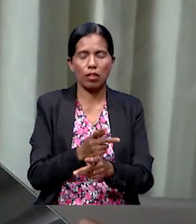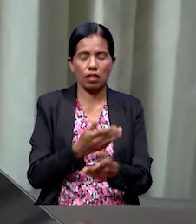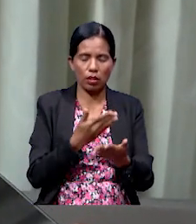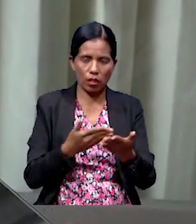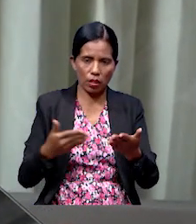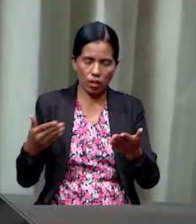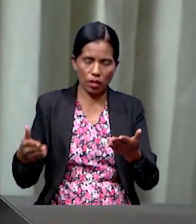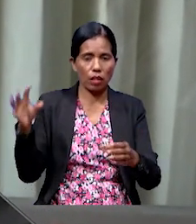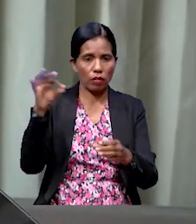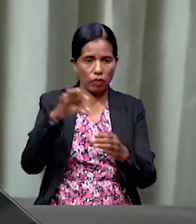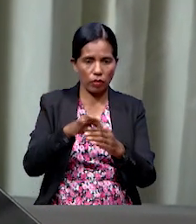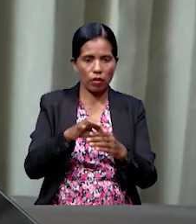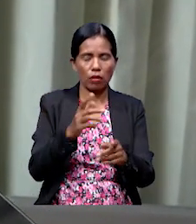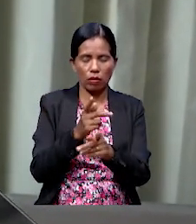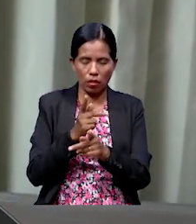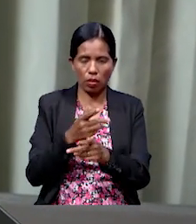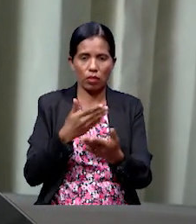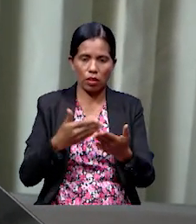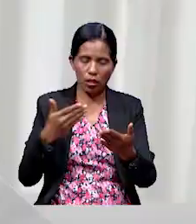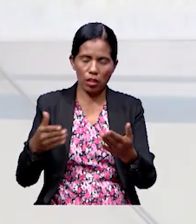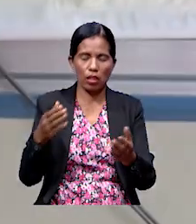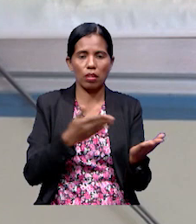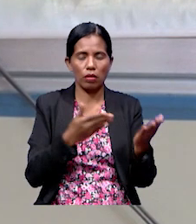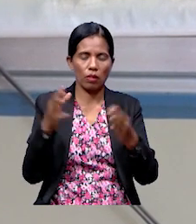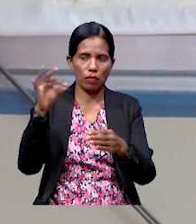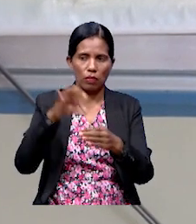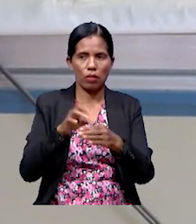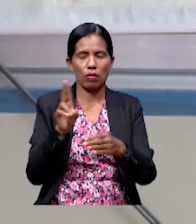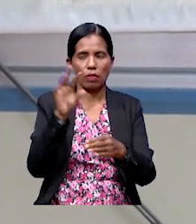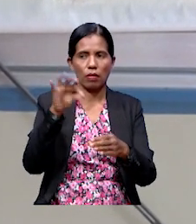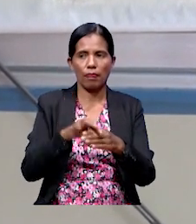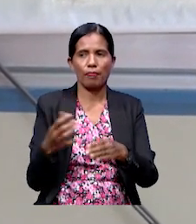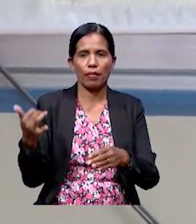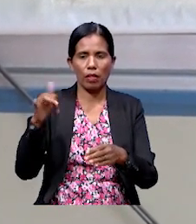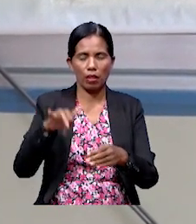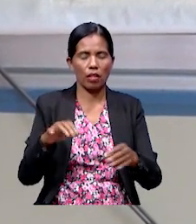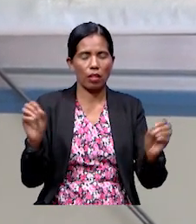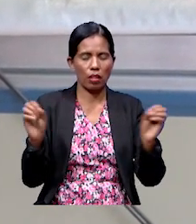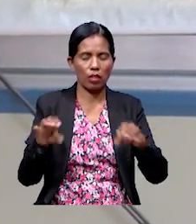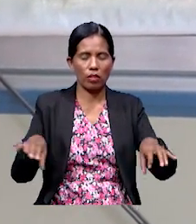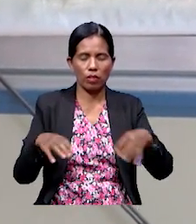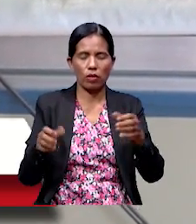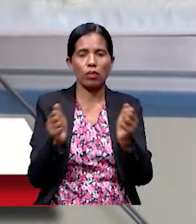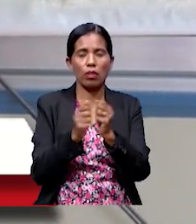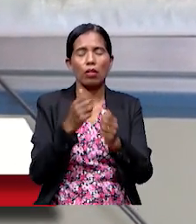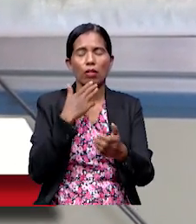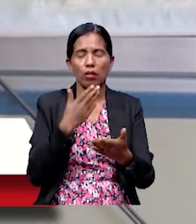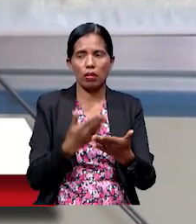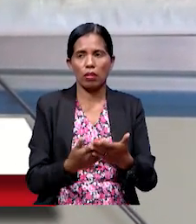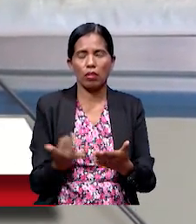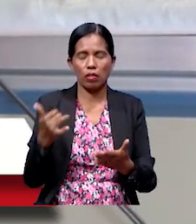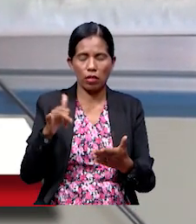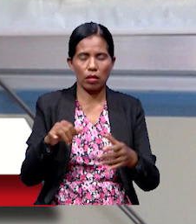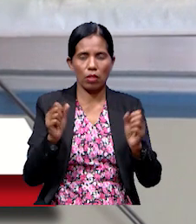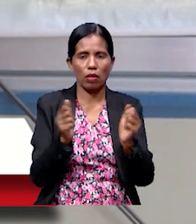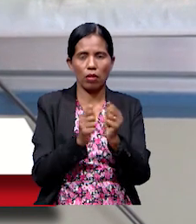está, tem que assegurar material sensitivo e dané rodiak. Sir lá serviço imparcialidade. Sir tem serviço no